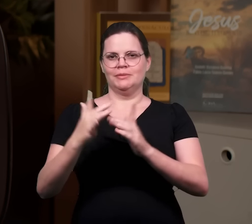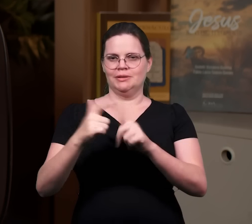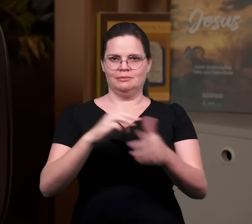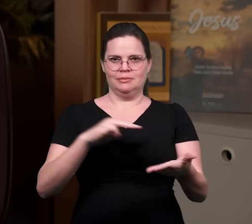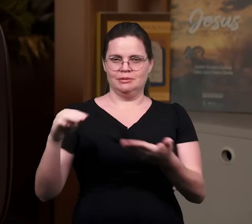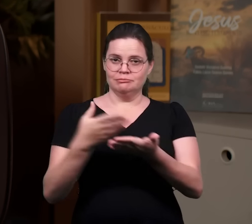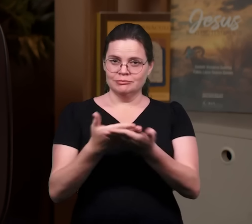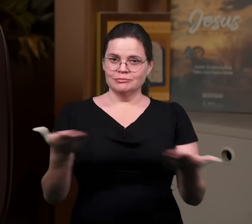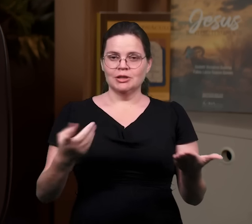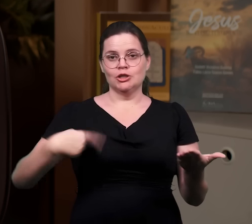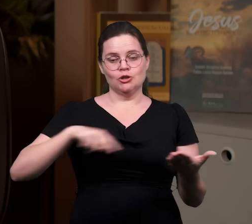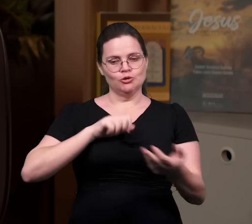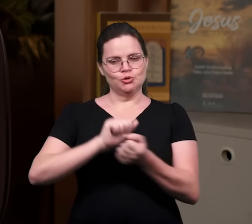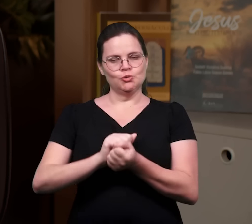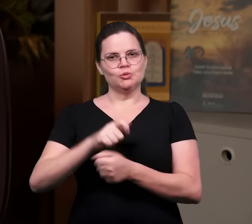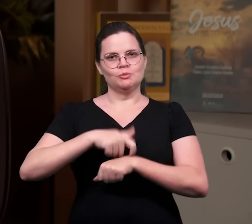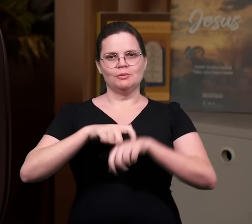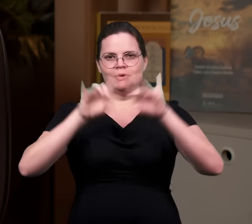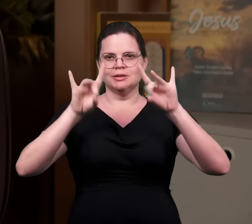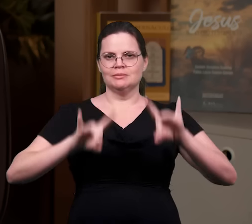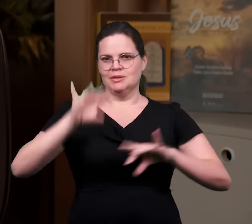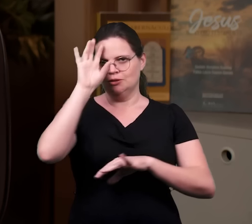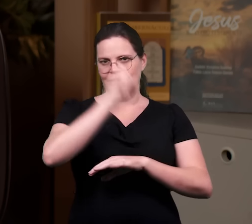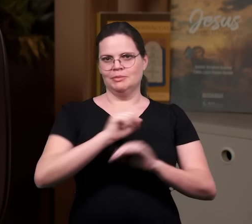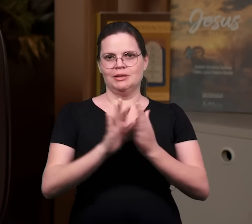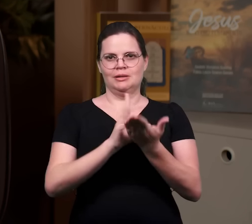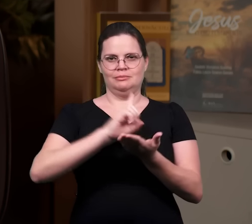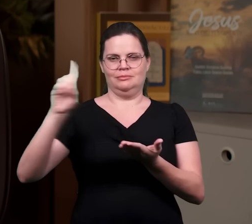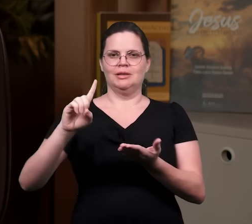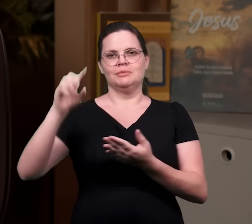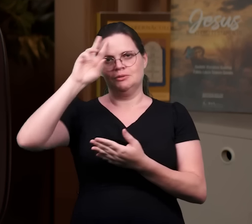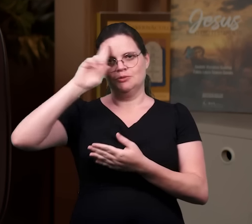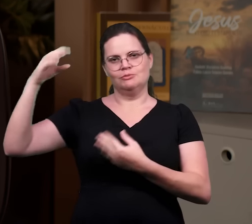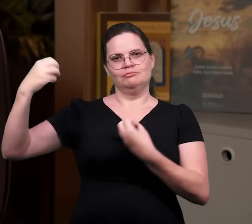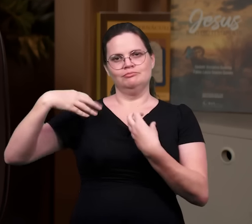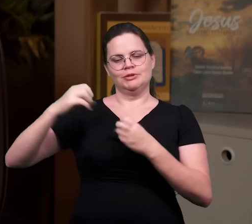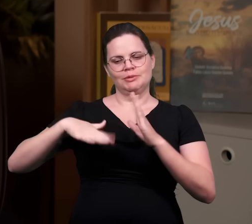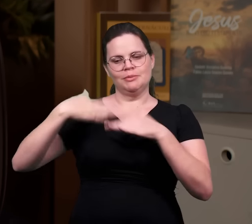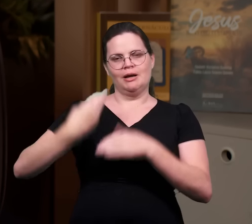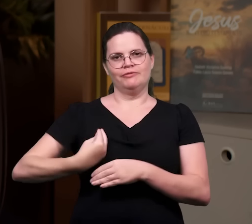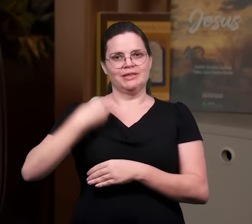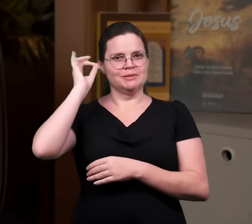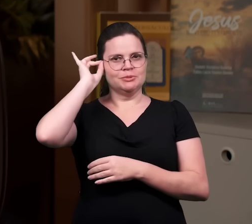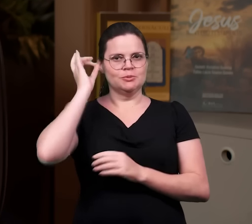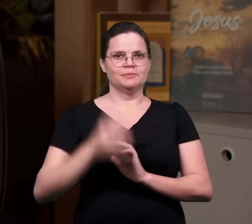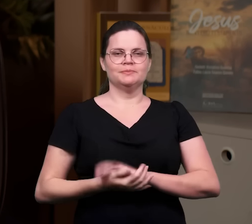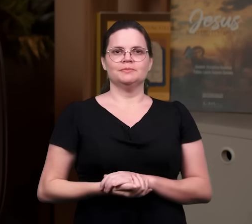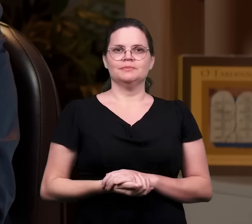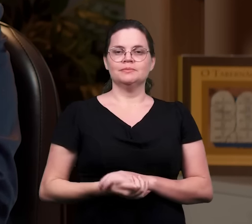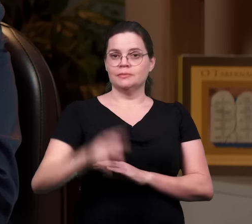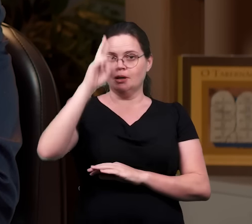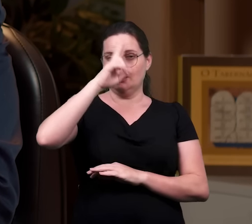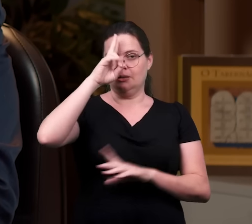Cristã Maranata, que possamos viver mais um momento de ensinos da parte do Senhor e de edificação da nossa vida